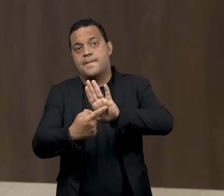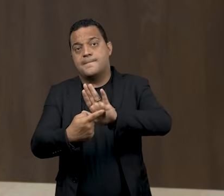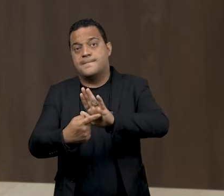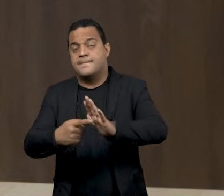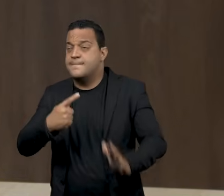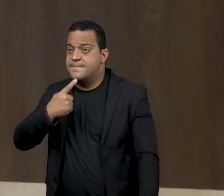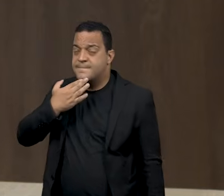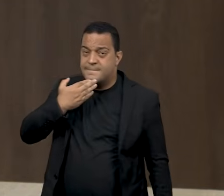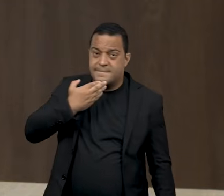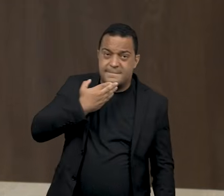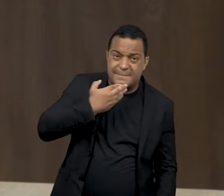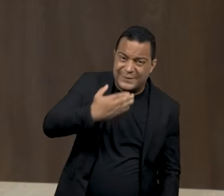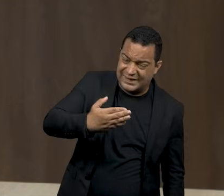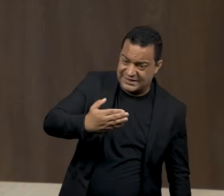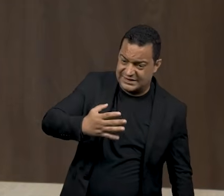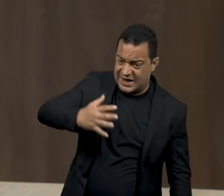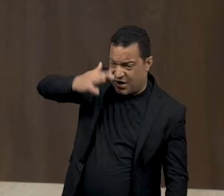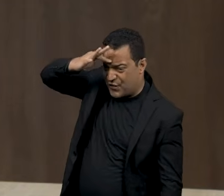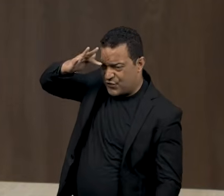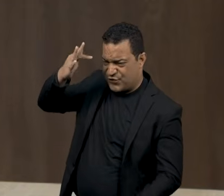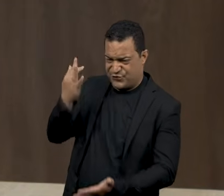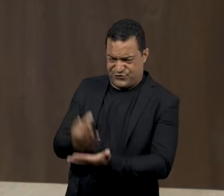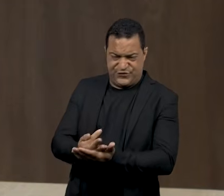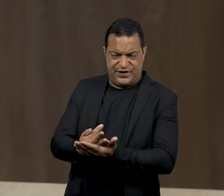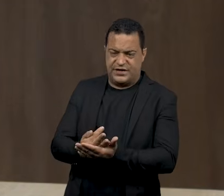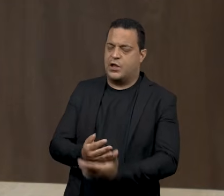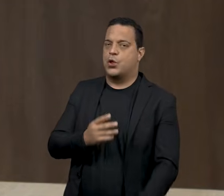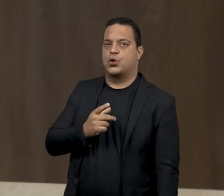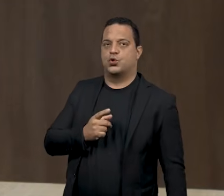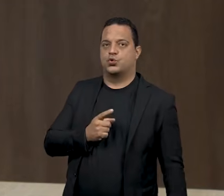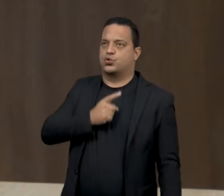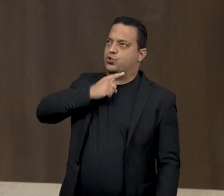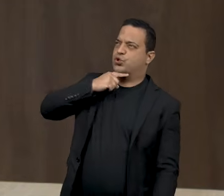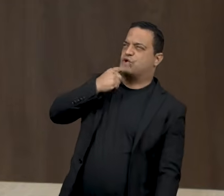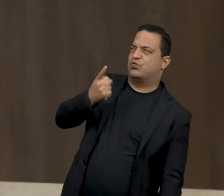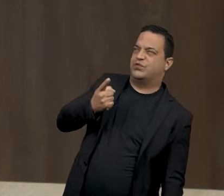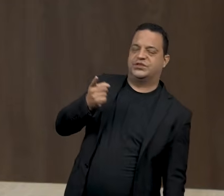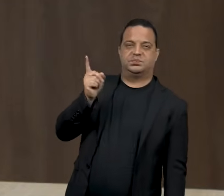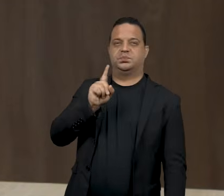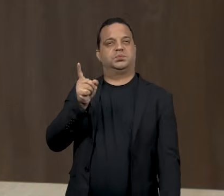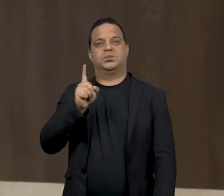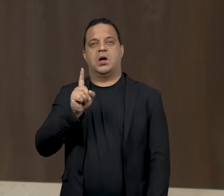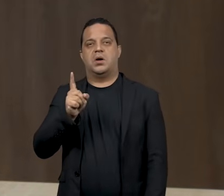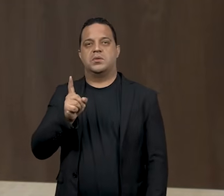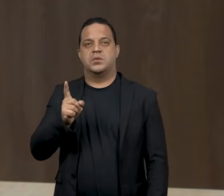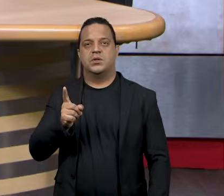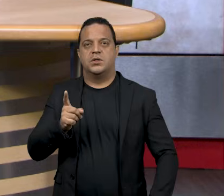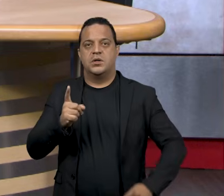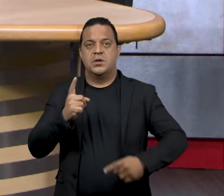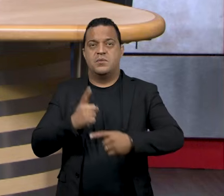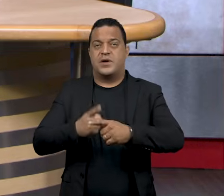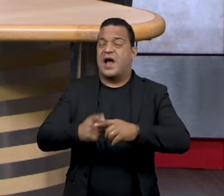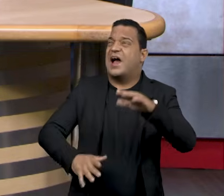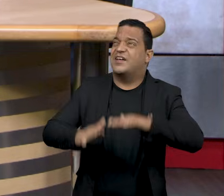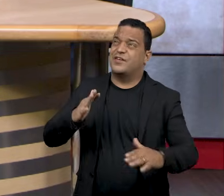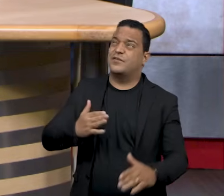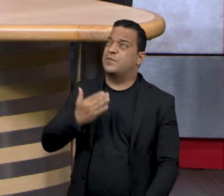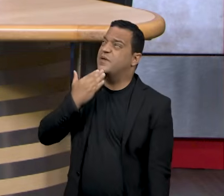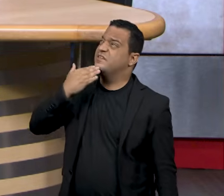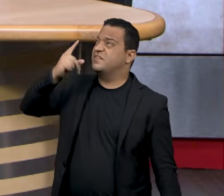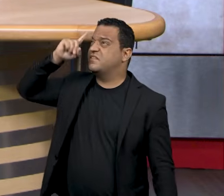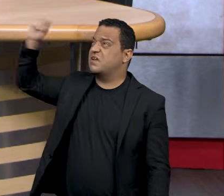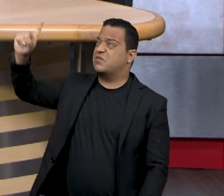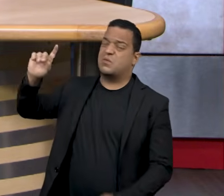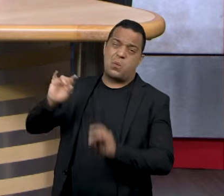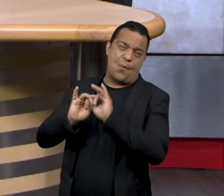apenas o início do verso 6, peça, porém, com fé, não duvidando. Então as pessoas, eu vou pedir a Deus, Deus